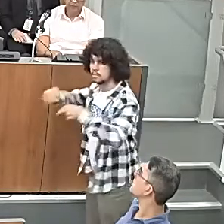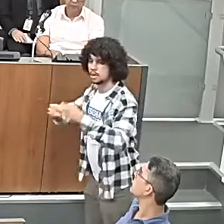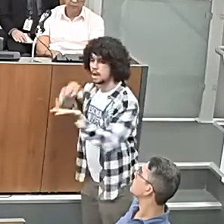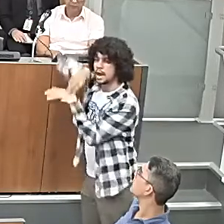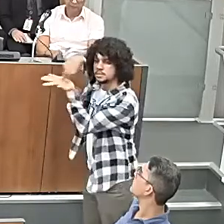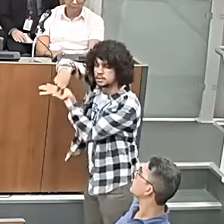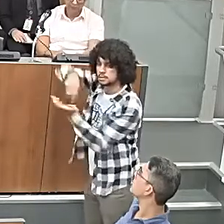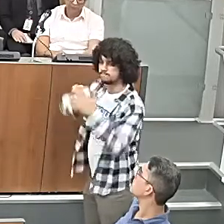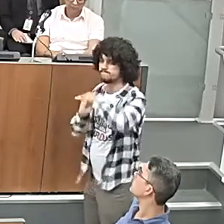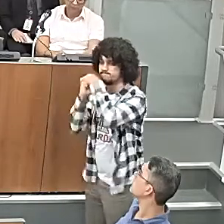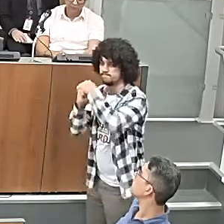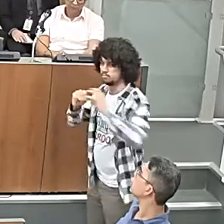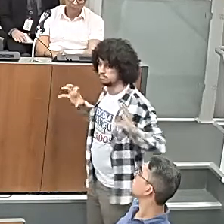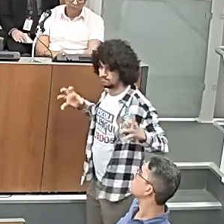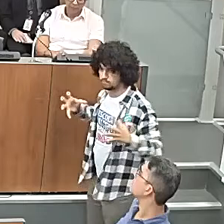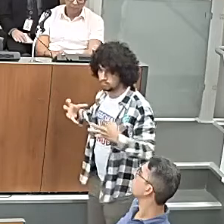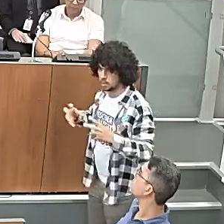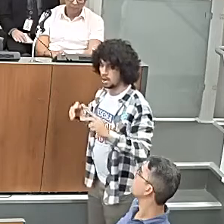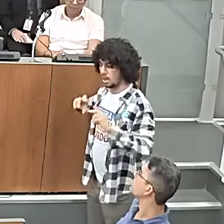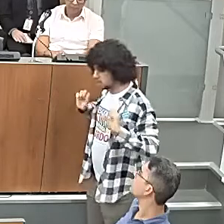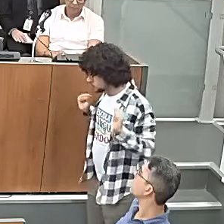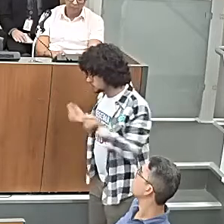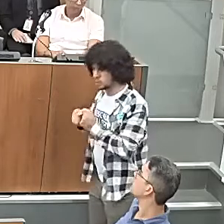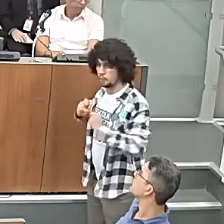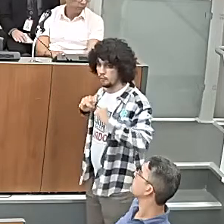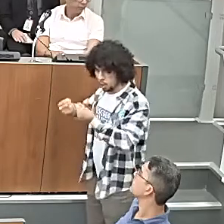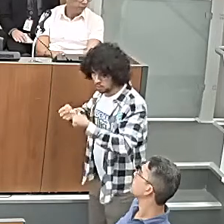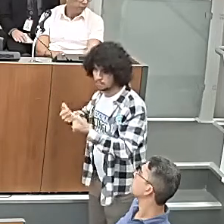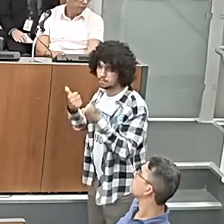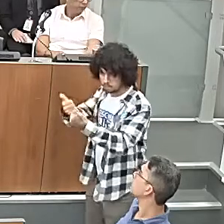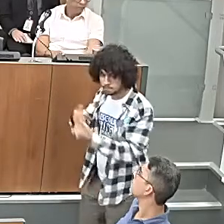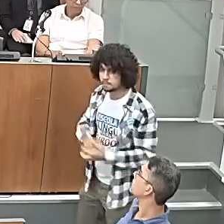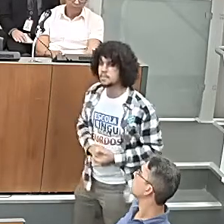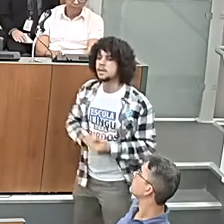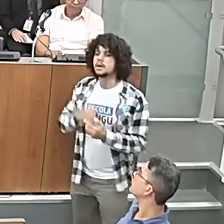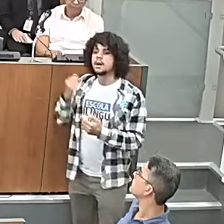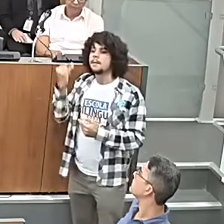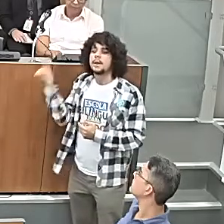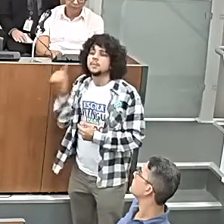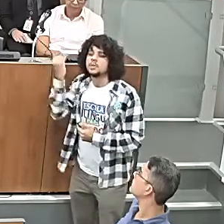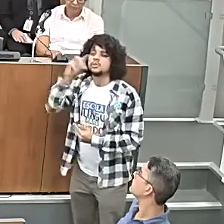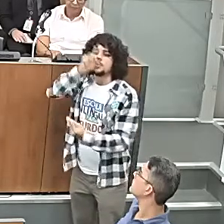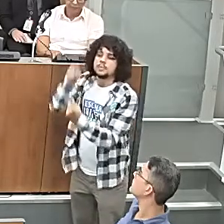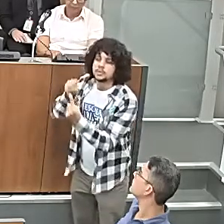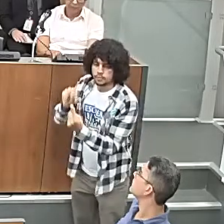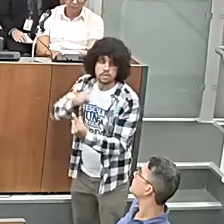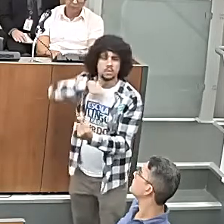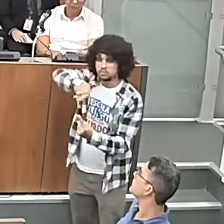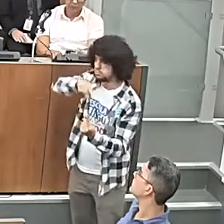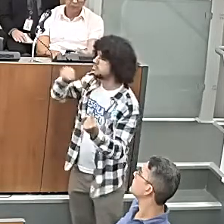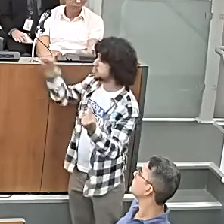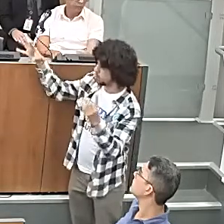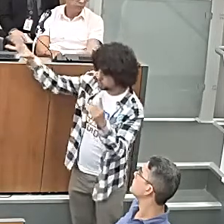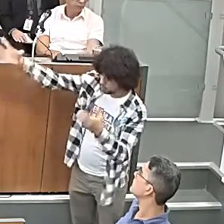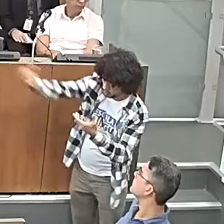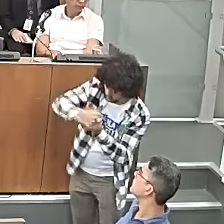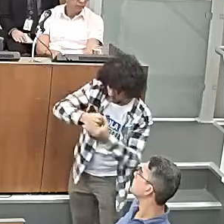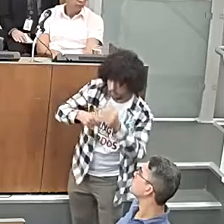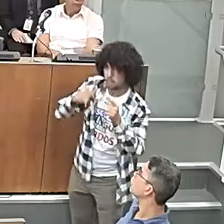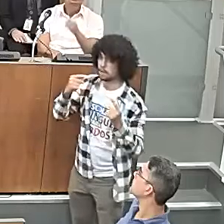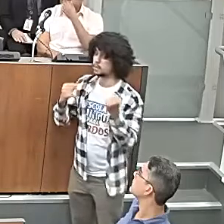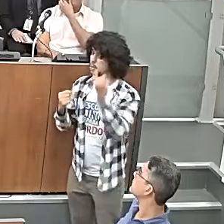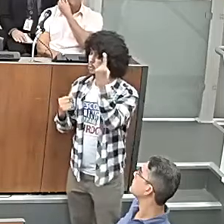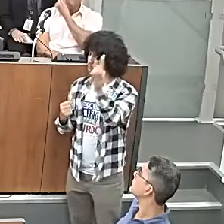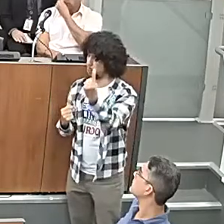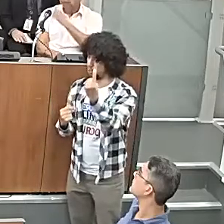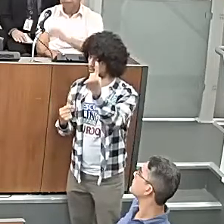surda, enquanto diferença linguística, e nós estamos aqui pensando nessa questão, nesse fortalecimento.